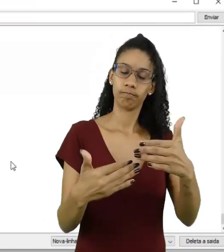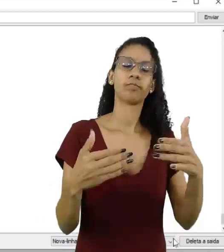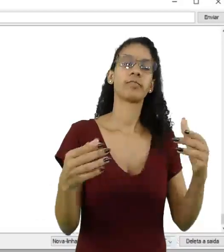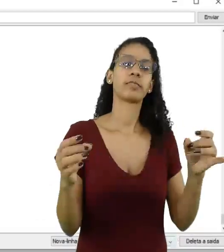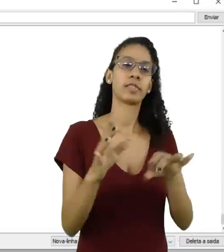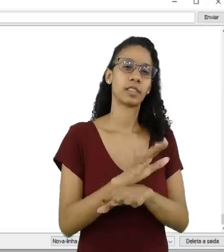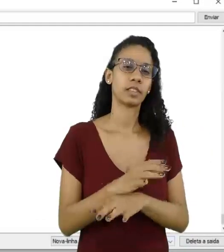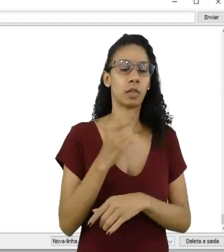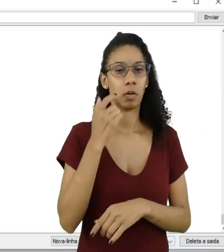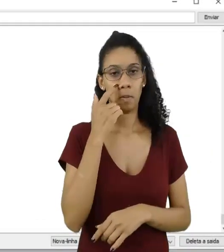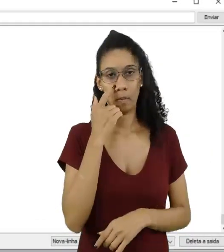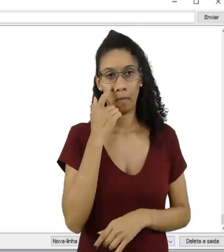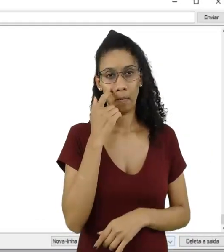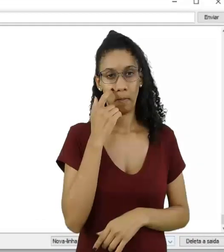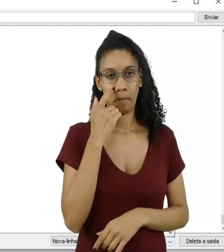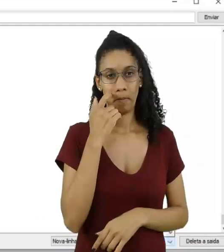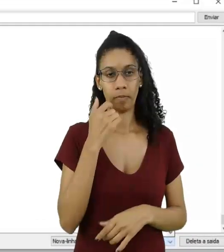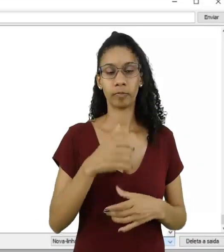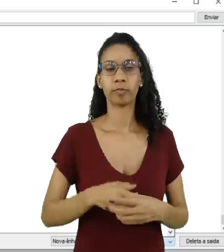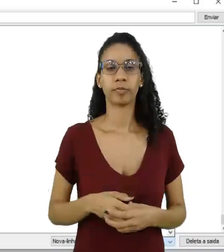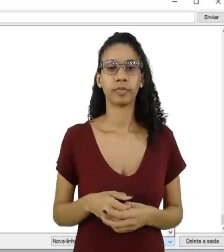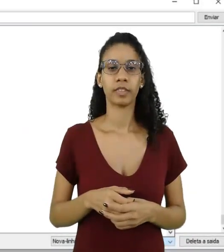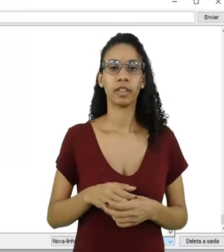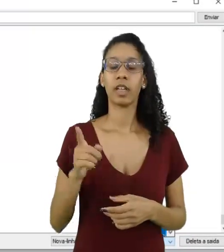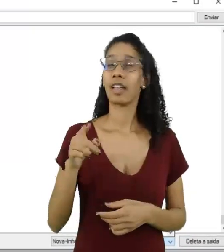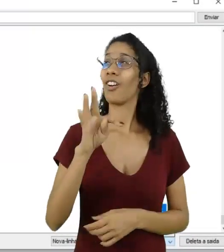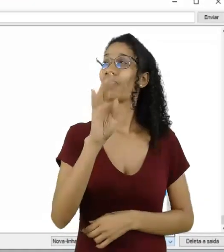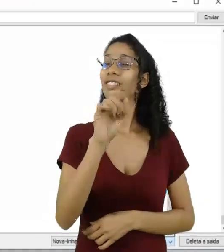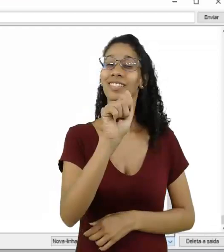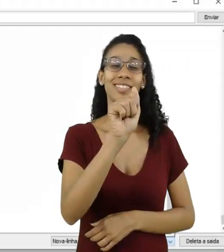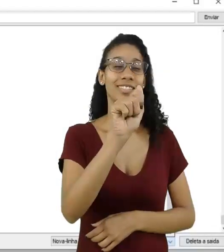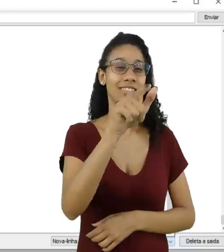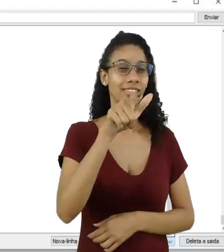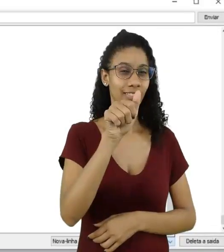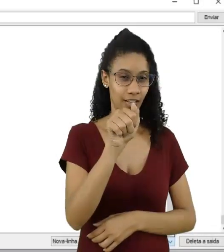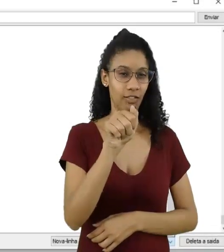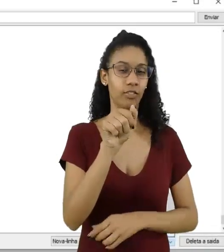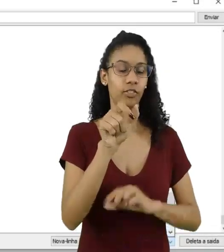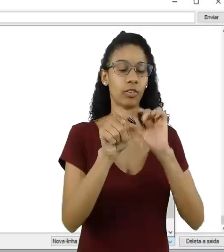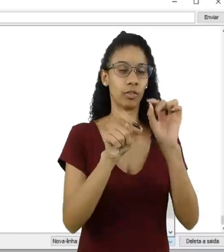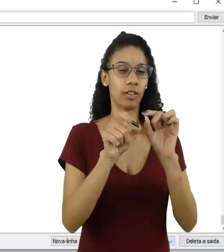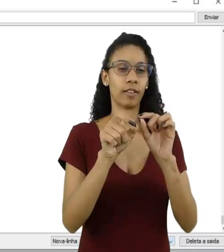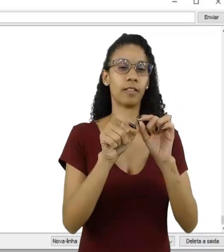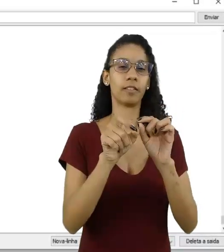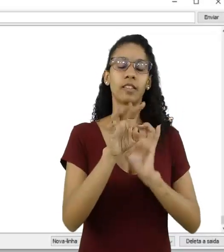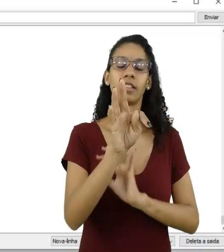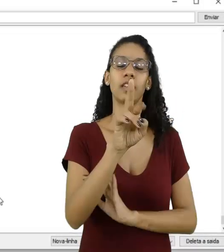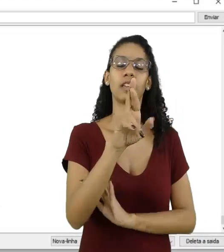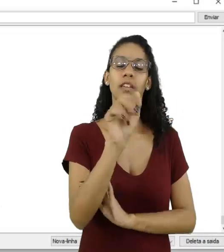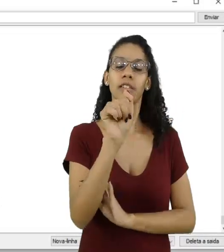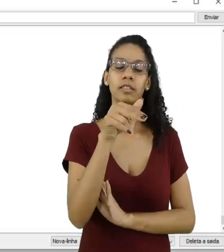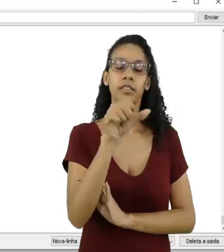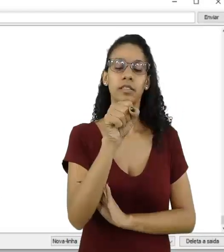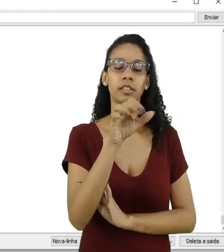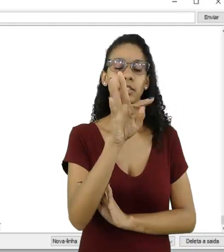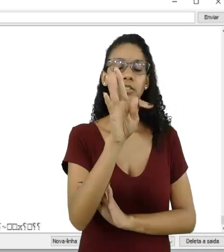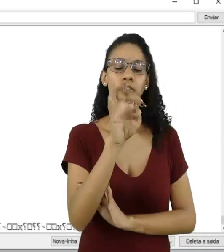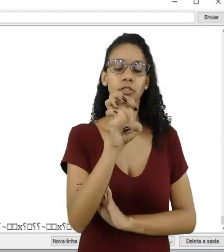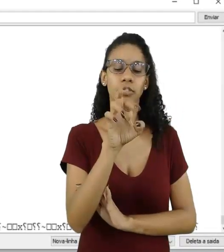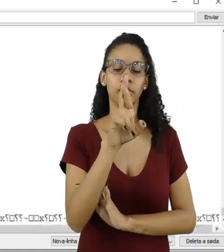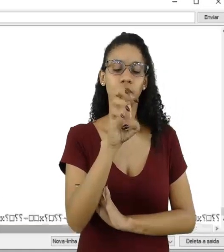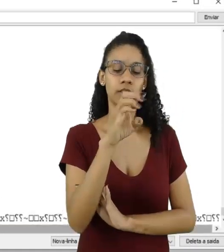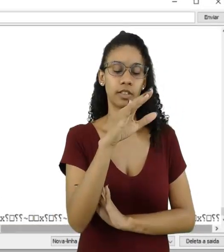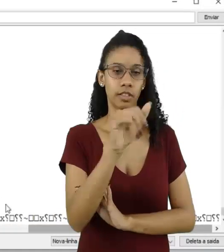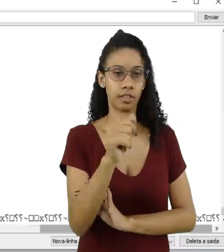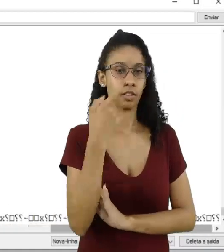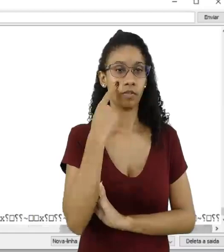encerra. Aqui é a transferência, a taxa de transferência de dados. Se eu colocasse 19.200, vocês podem perceber que